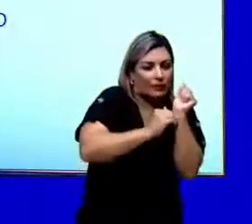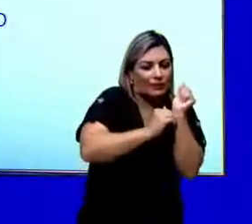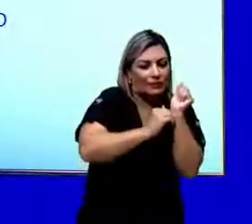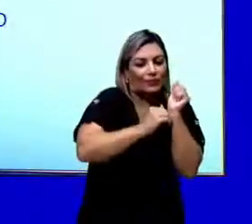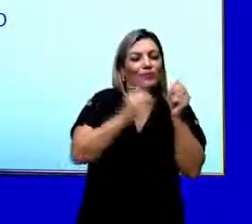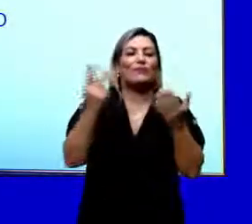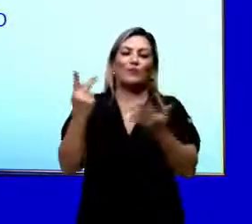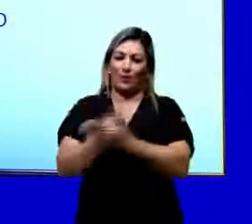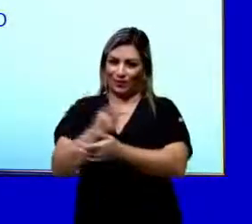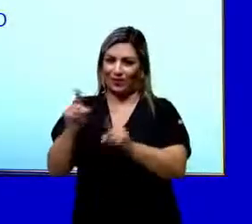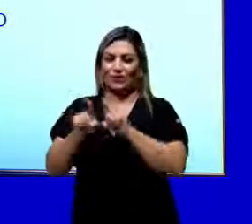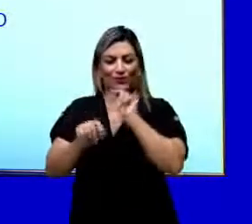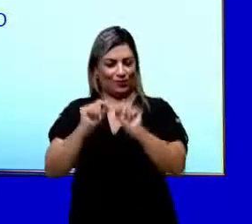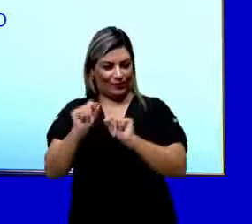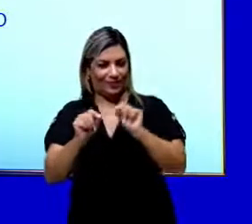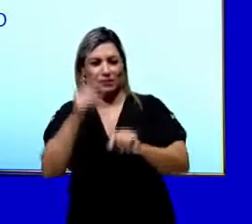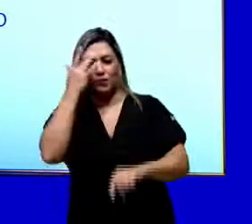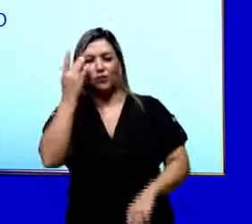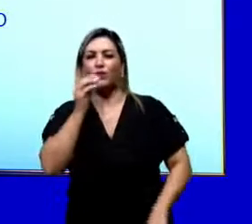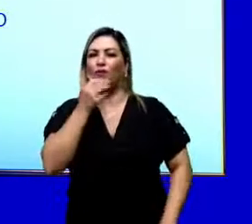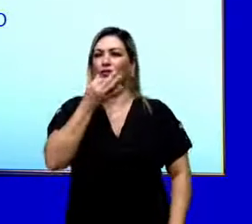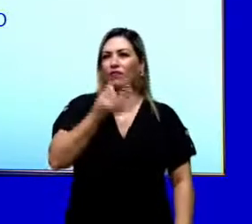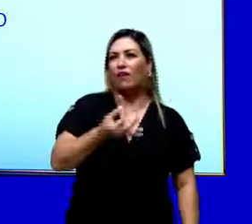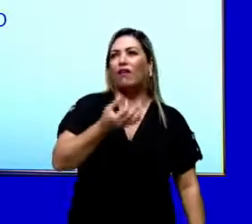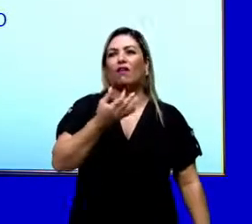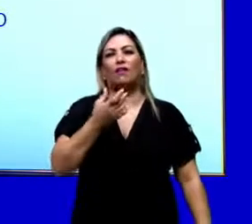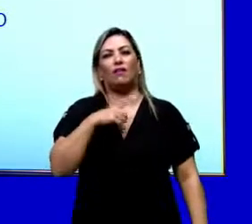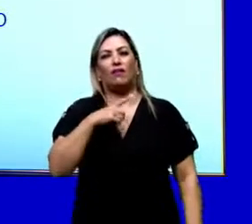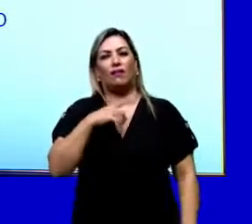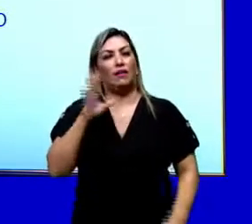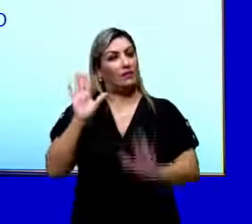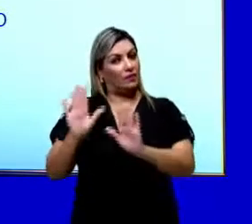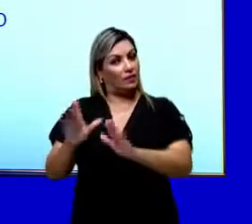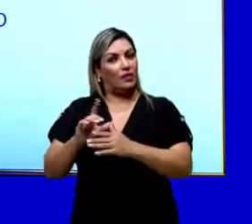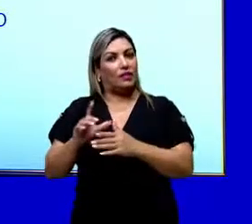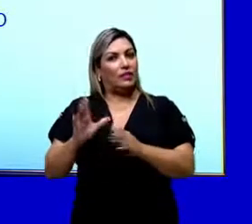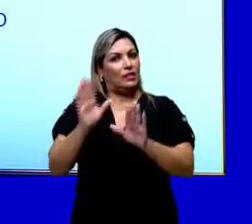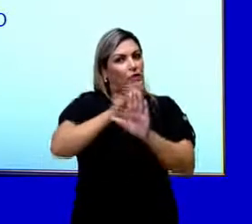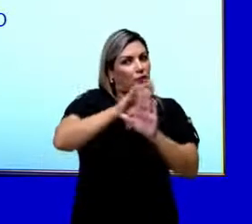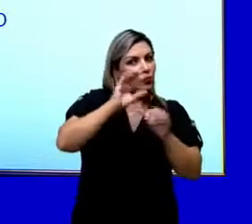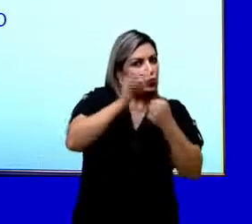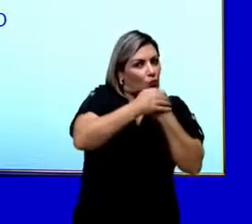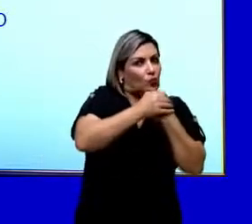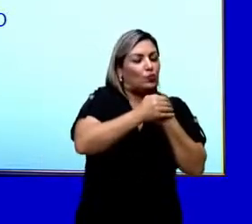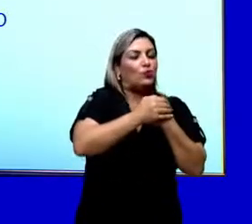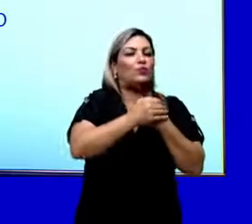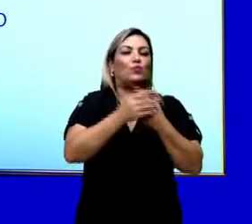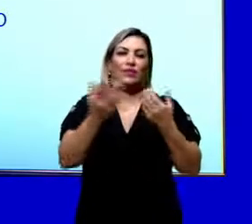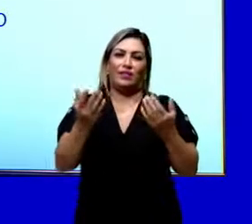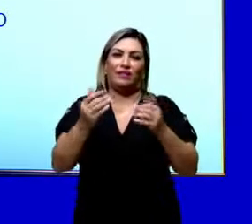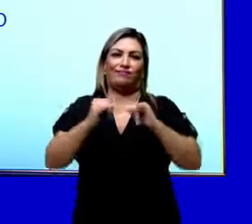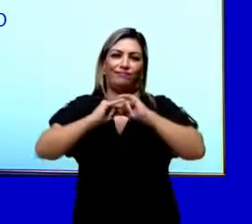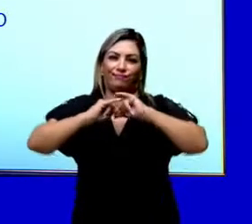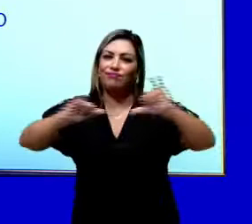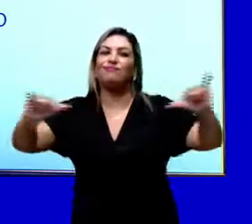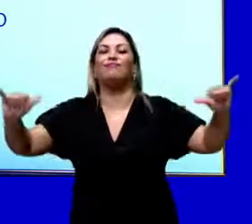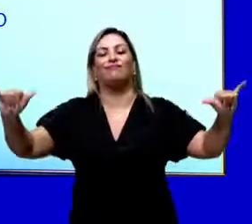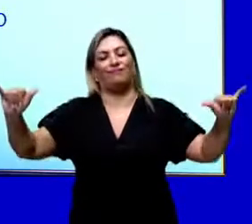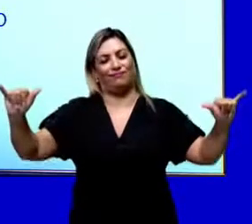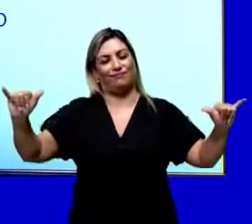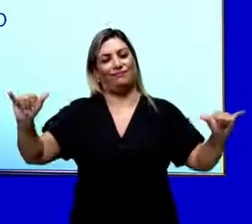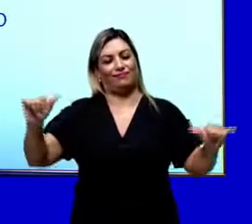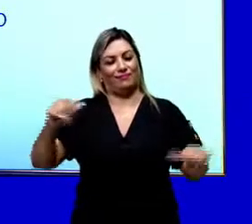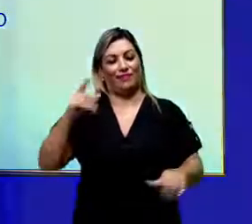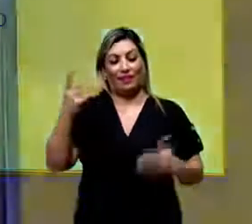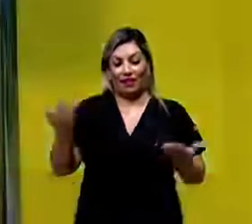então isso acontece o que alguém faz um comentário lá que era para ficar ali né nos Bastidores isso aí sai ao recorde